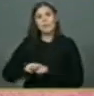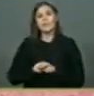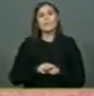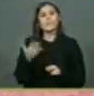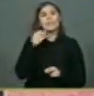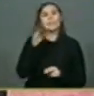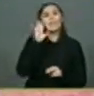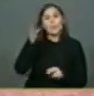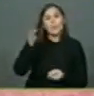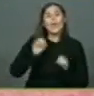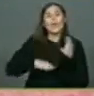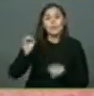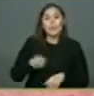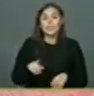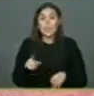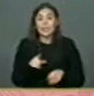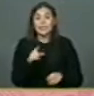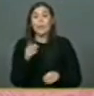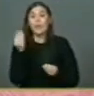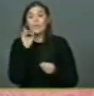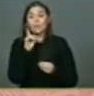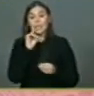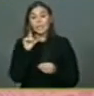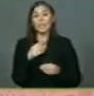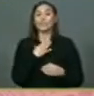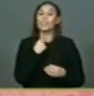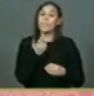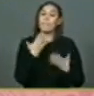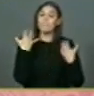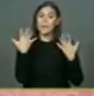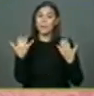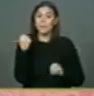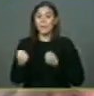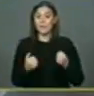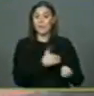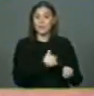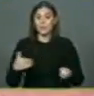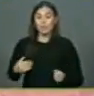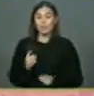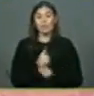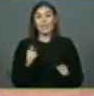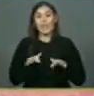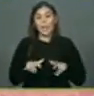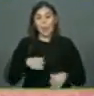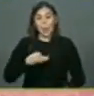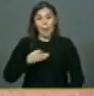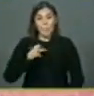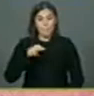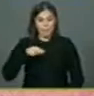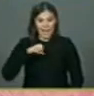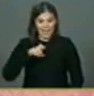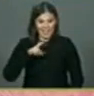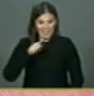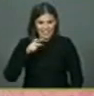estes diagnósticos. Esta atividade também é muito importante e queríamos dar os parabéns à Maratona em Saúde, porque o cancro pancreático tem um nível